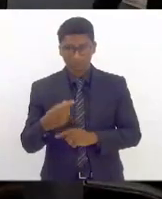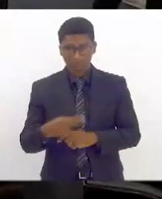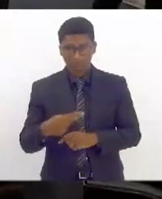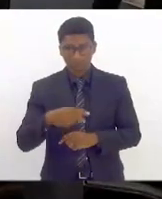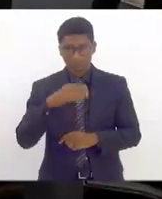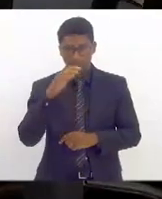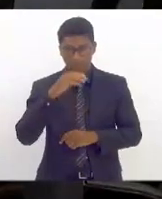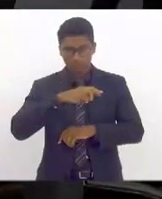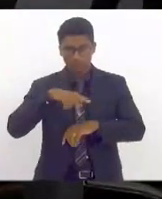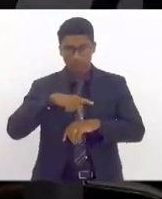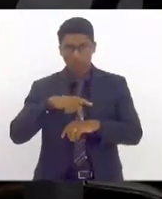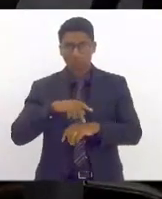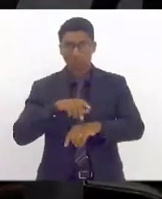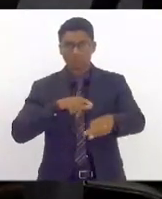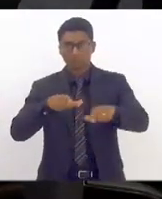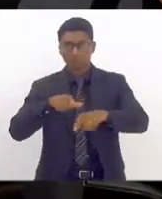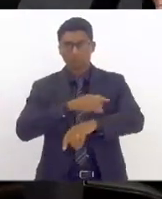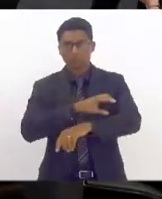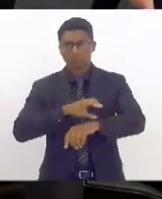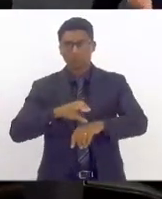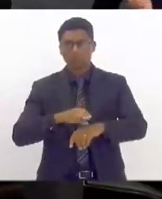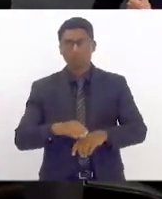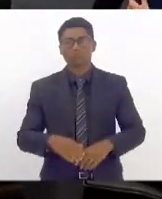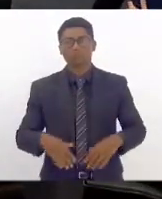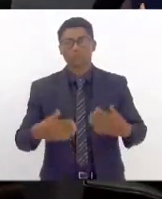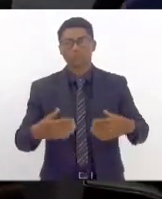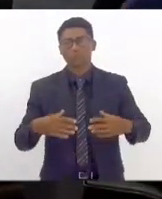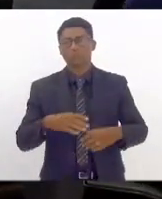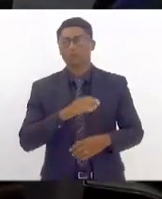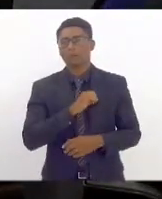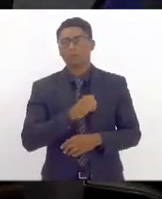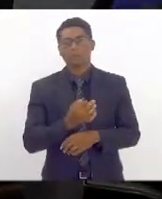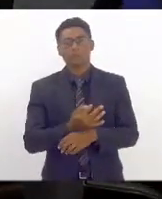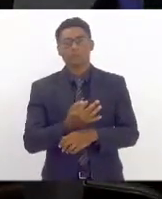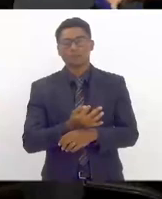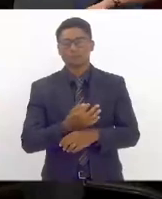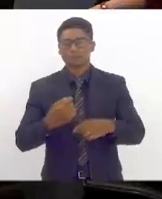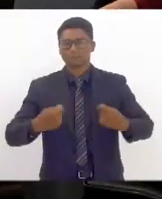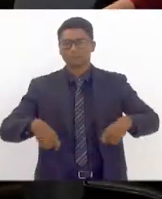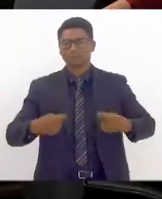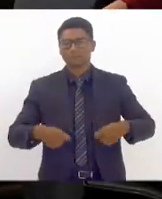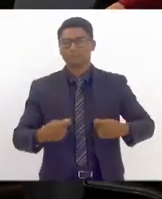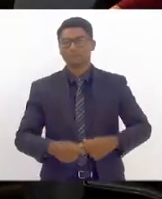trabalhar com cultura é muito amor muita resistência